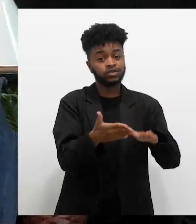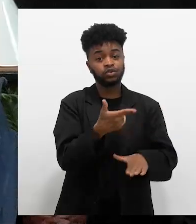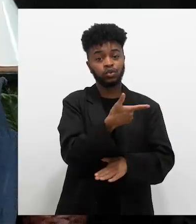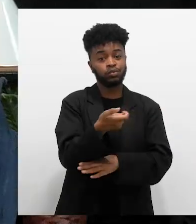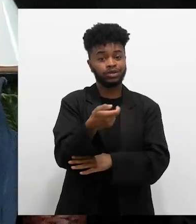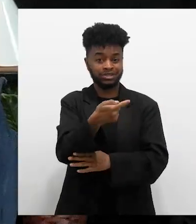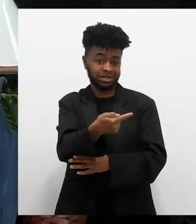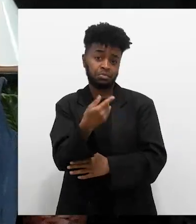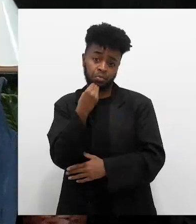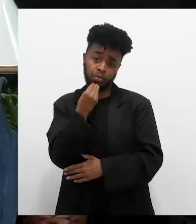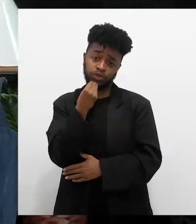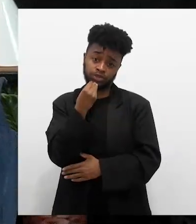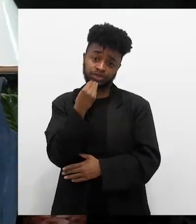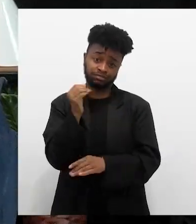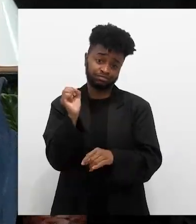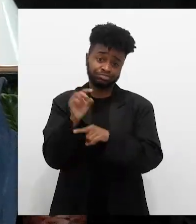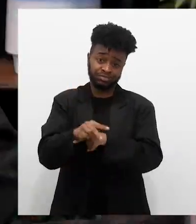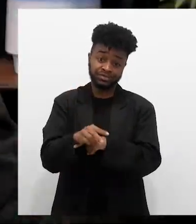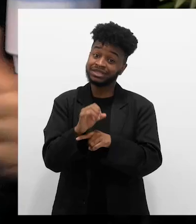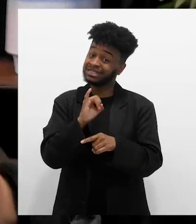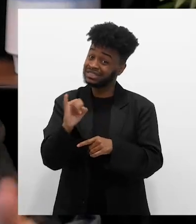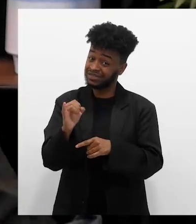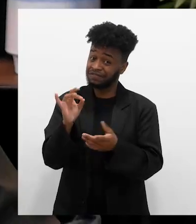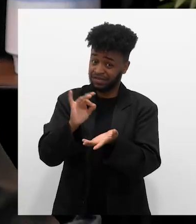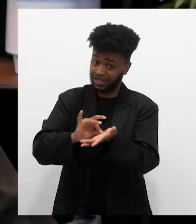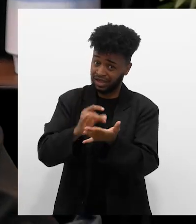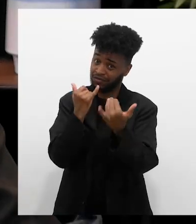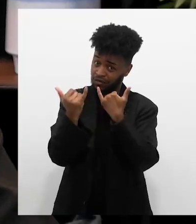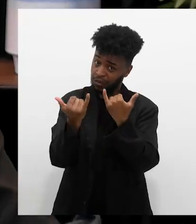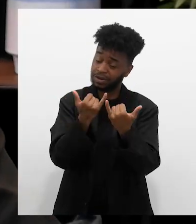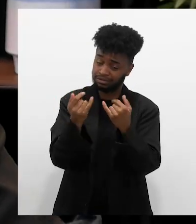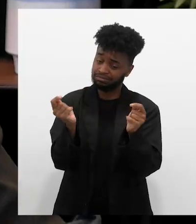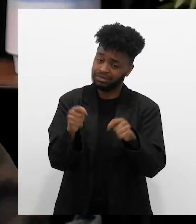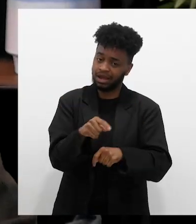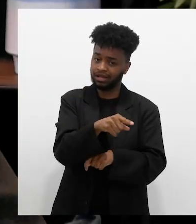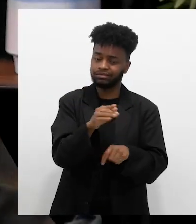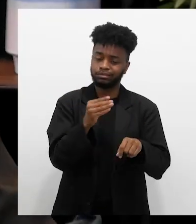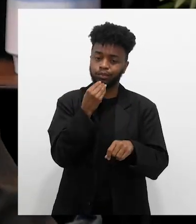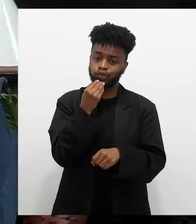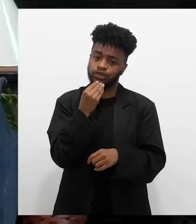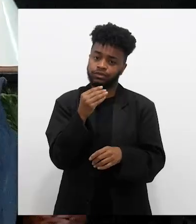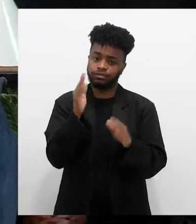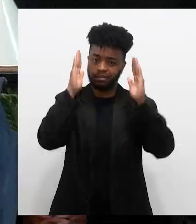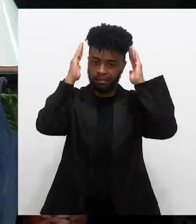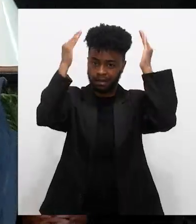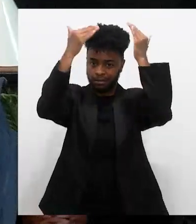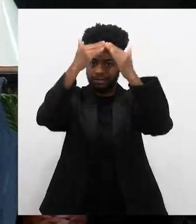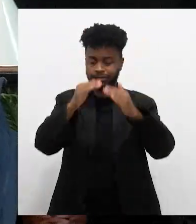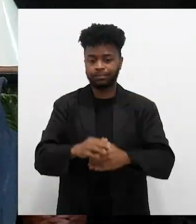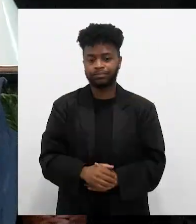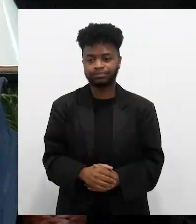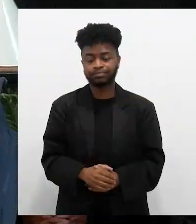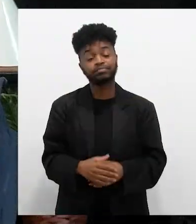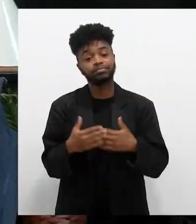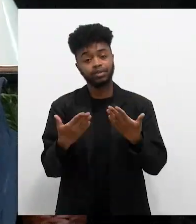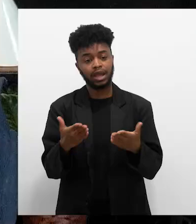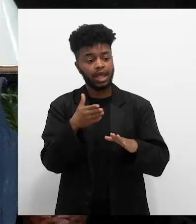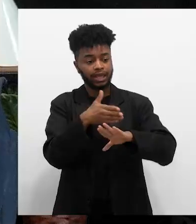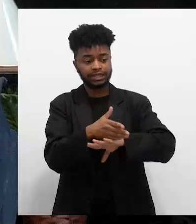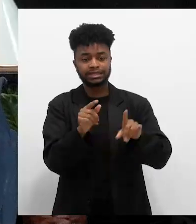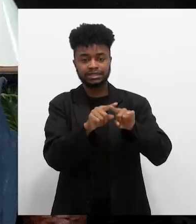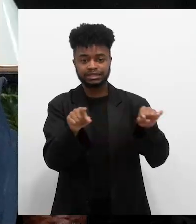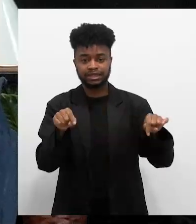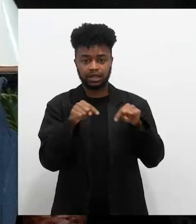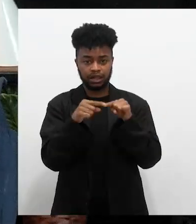né? ele poderia ter sido, né? Se não for fake news, né? Certo. Não temos como saber. Então, Sala das ele Lágrimas. vai para a Sala